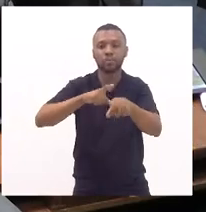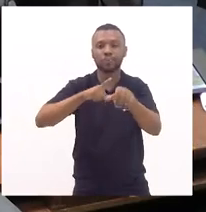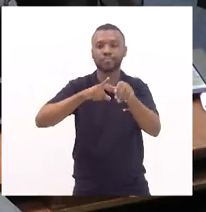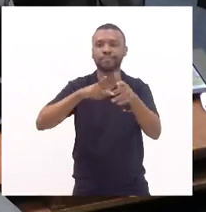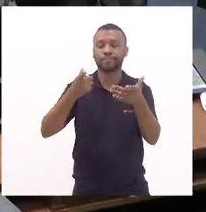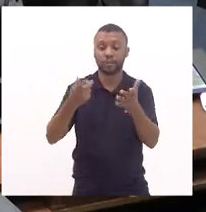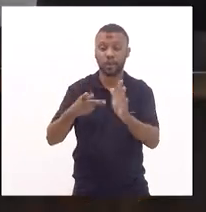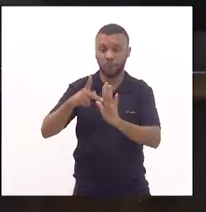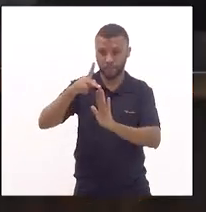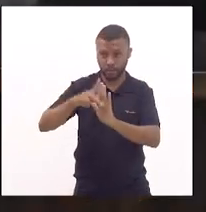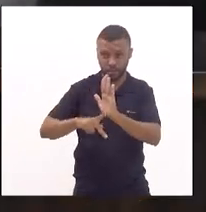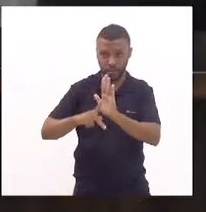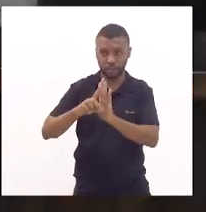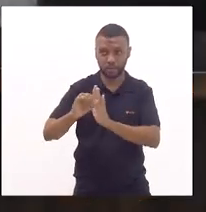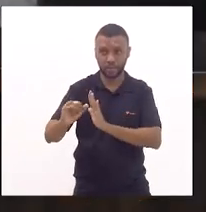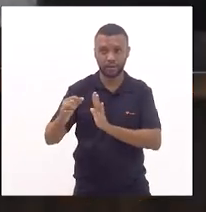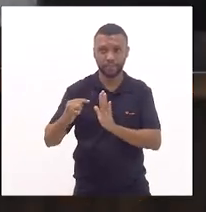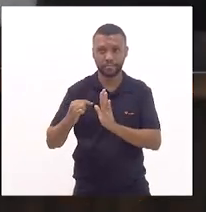Quando eu tenho tempo, mergulho. Projeto...